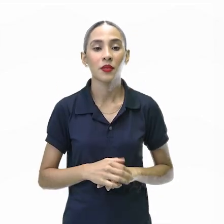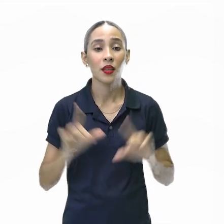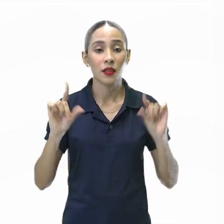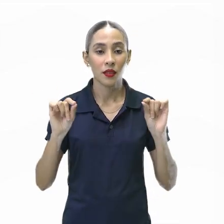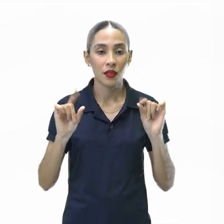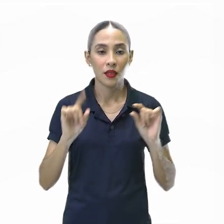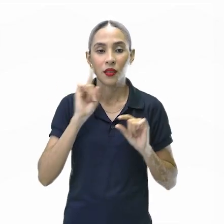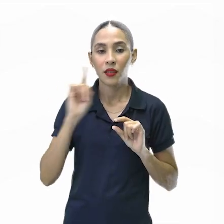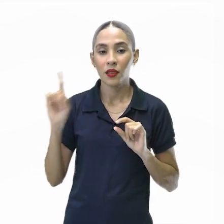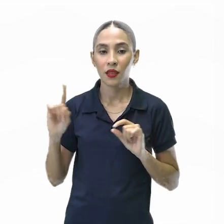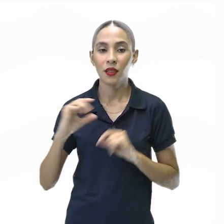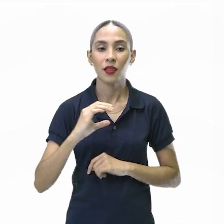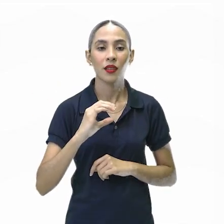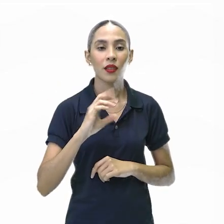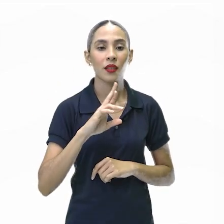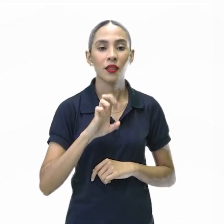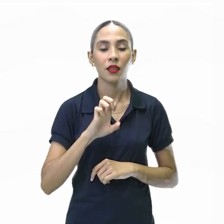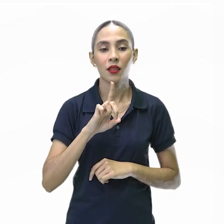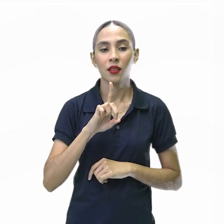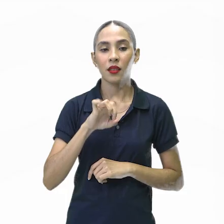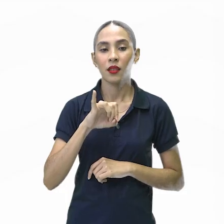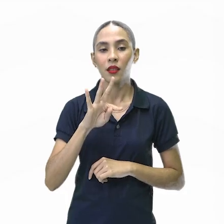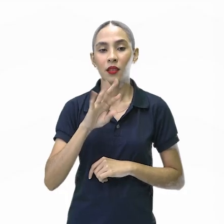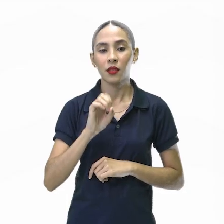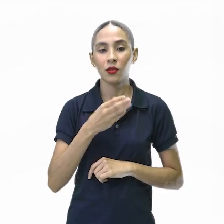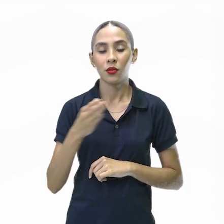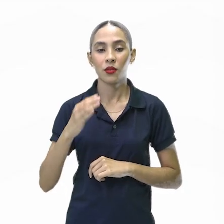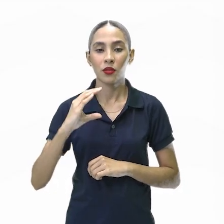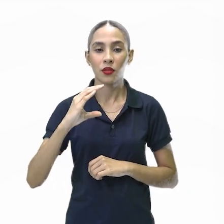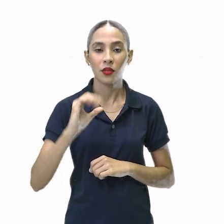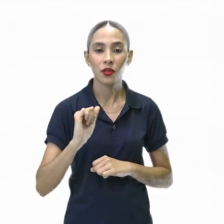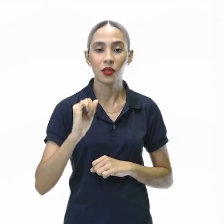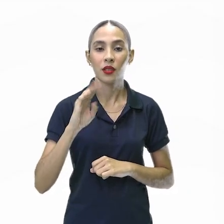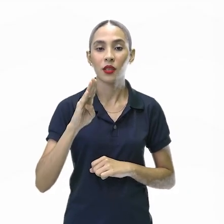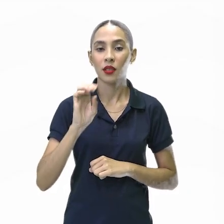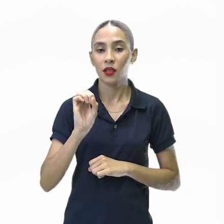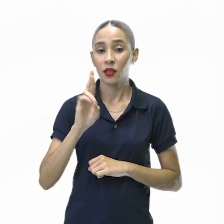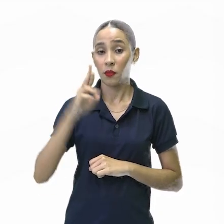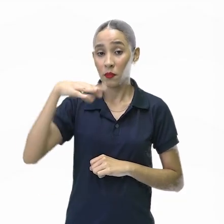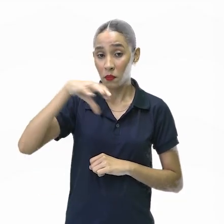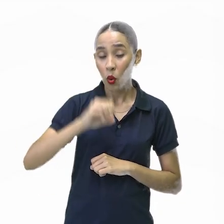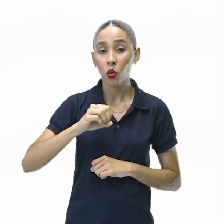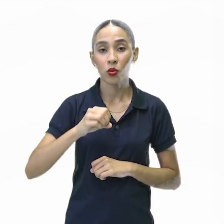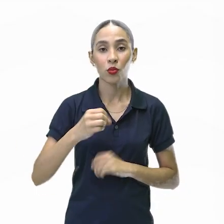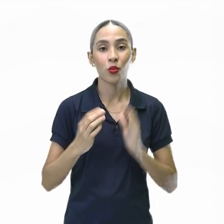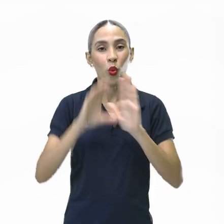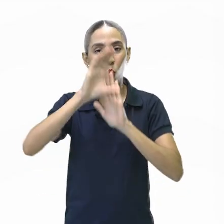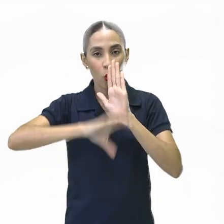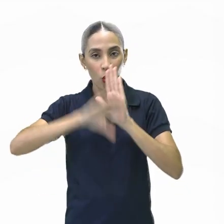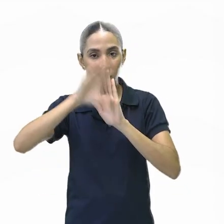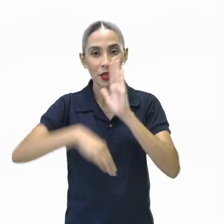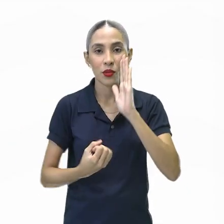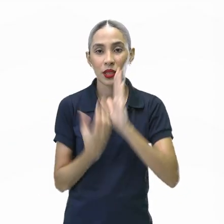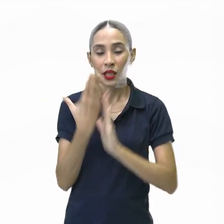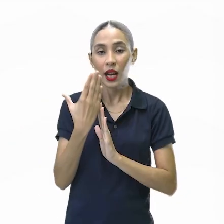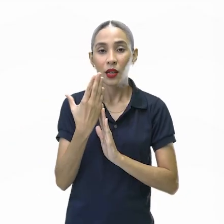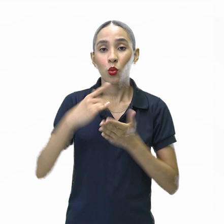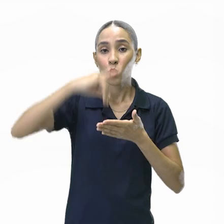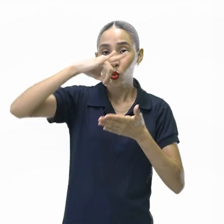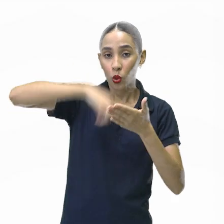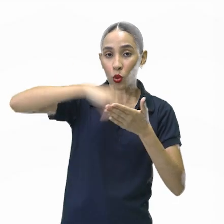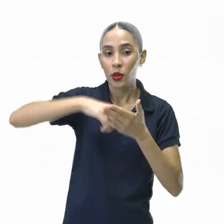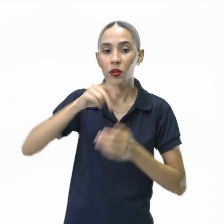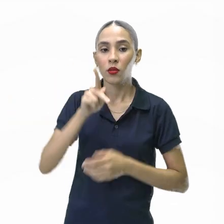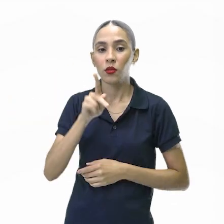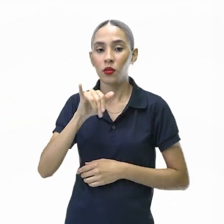carbono. É um conceito originado a partir do Protocolo de Quioto, em